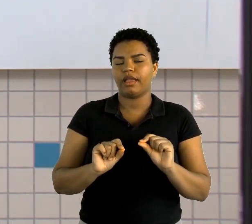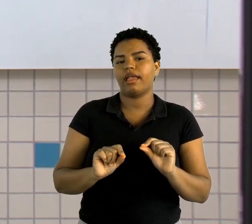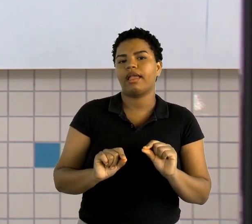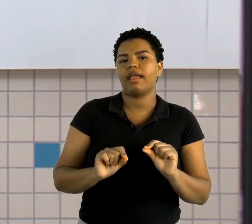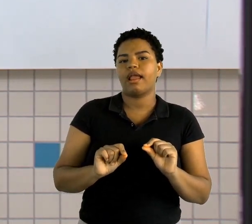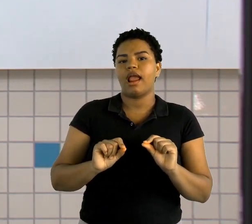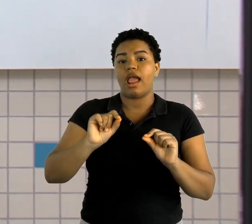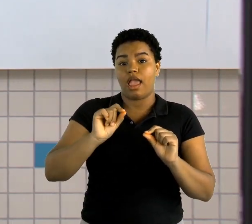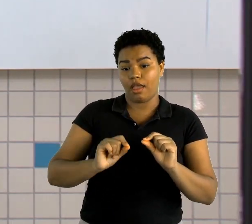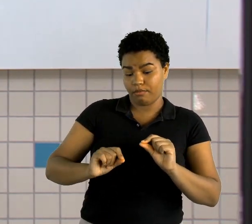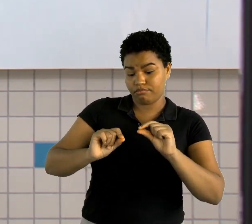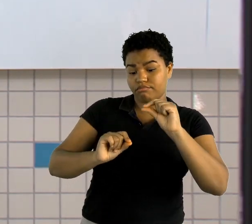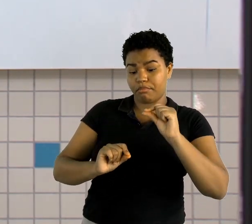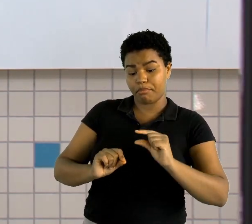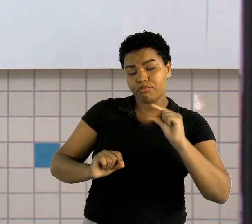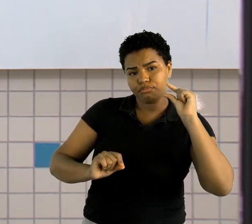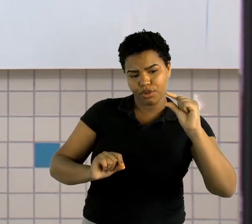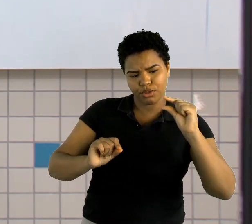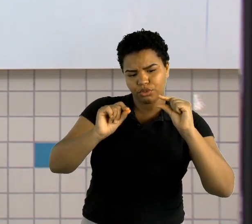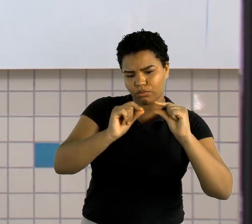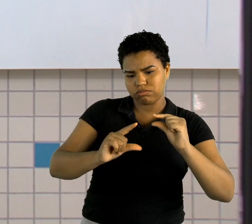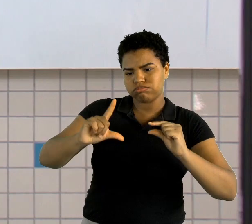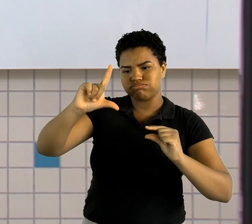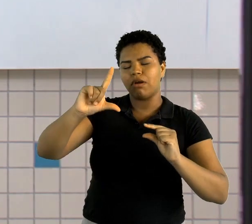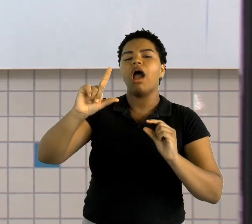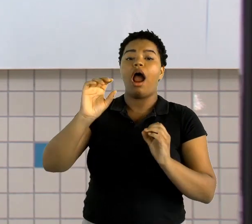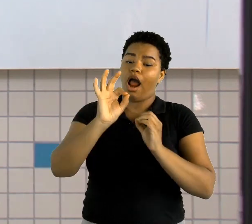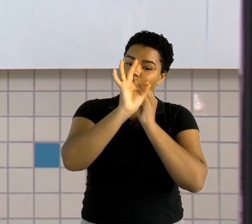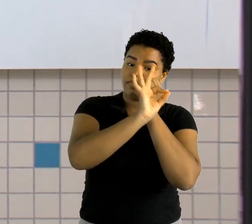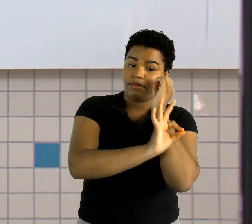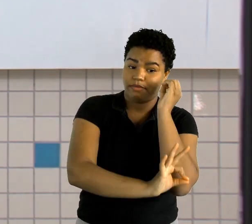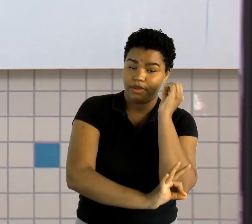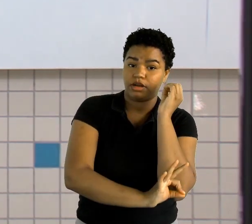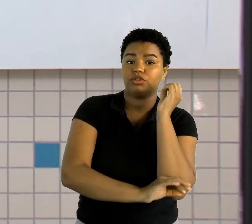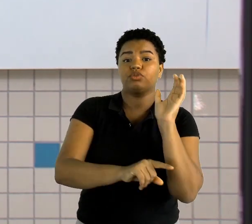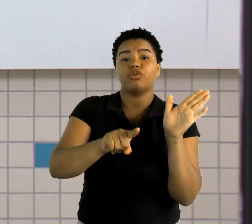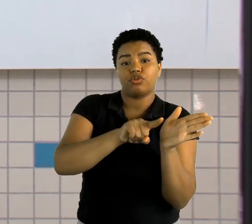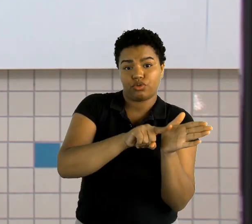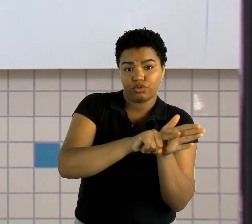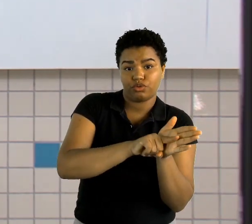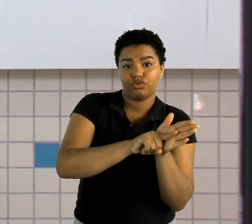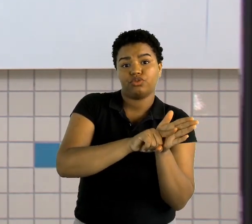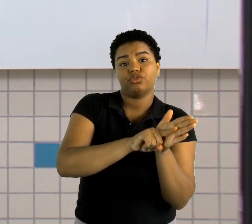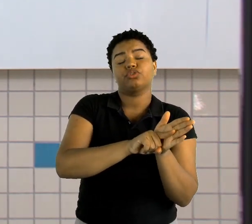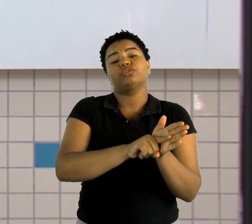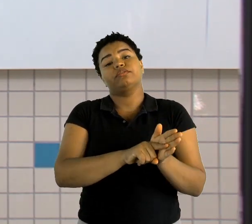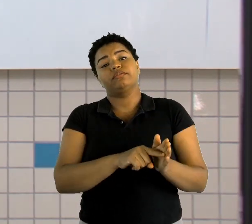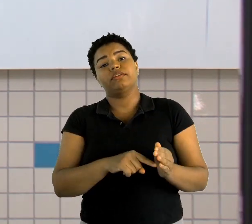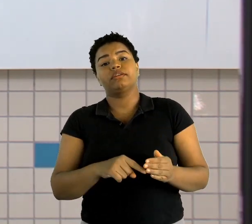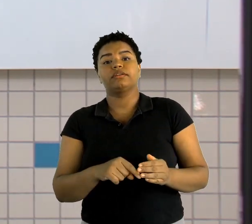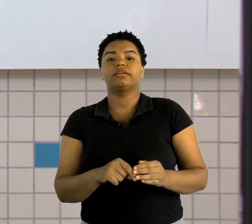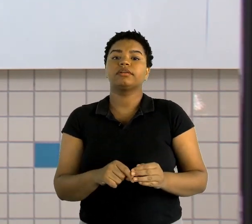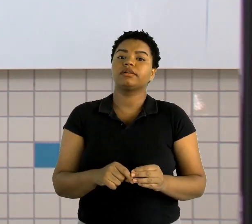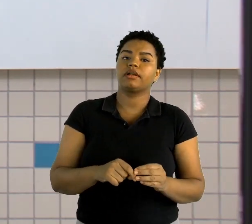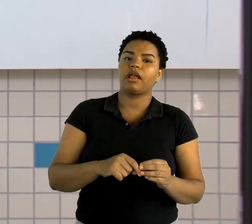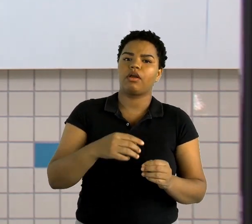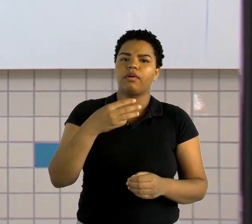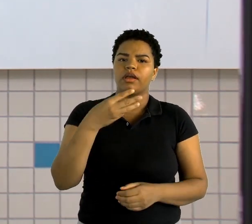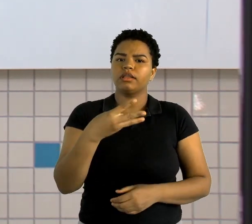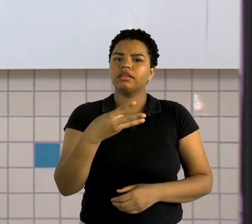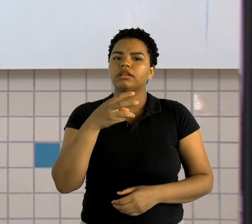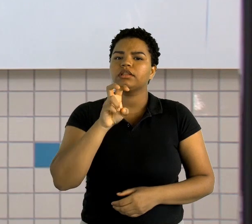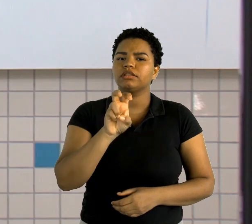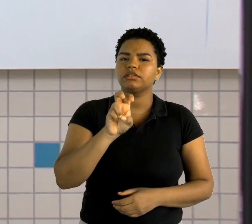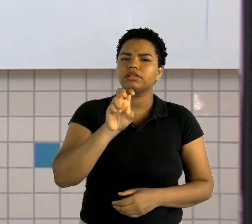e a maior temperatura durante o dia. Esse exemplo aí, a maior foi 36,5, a menor